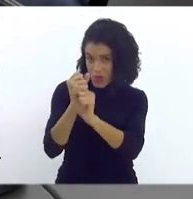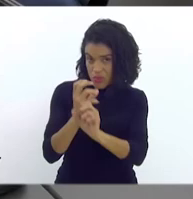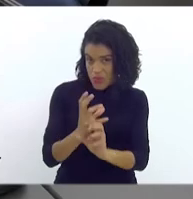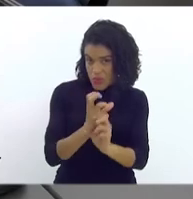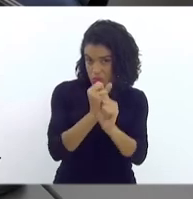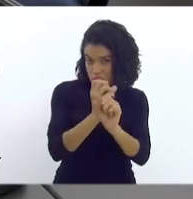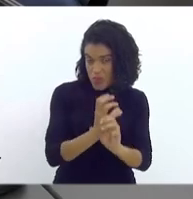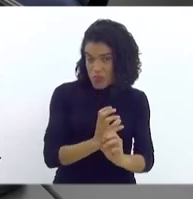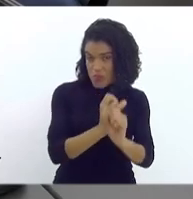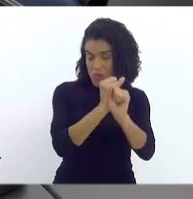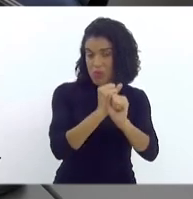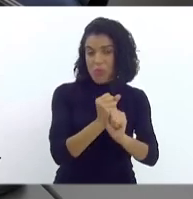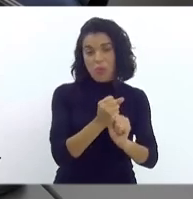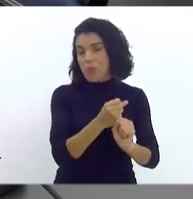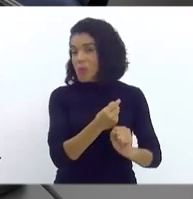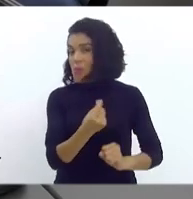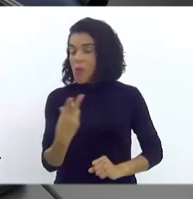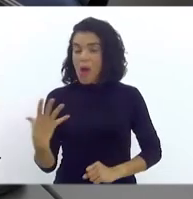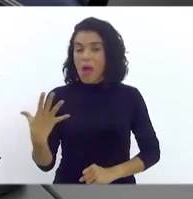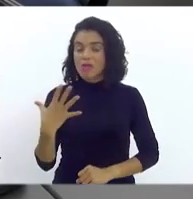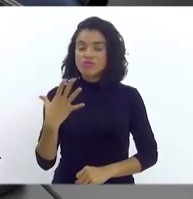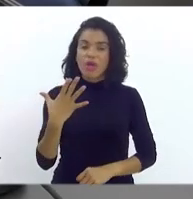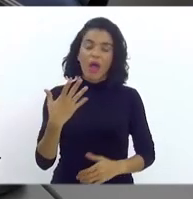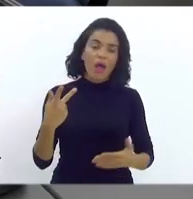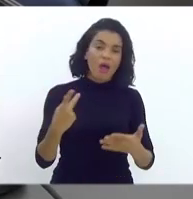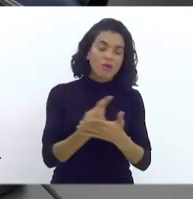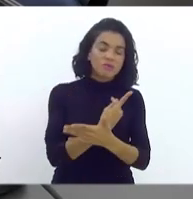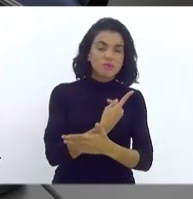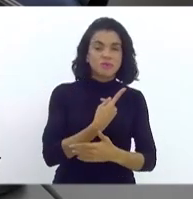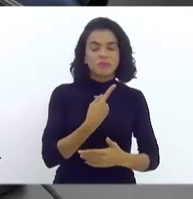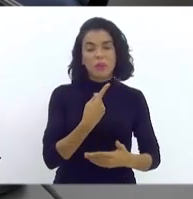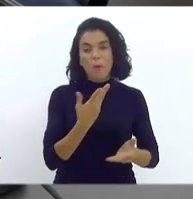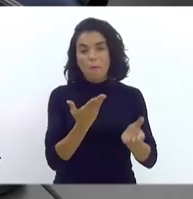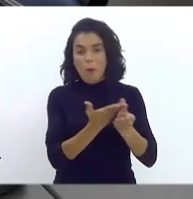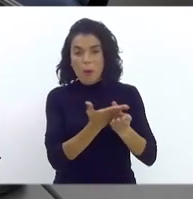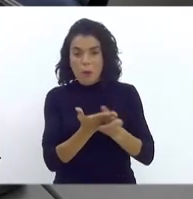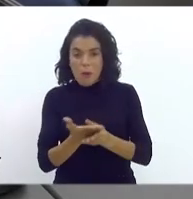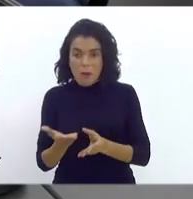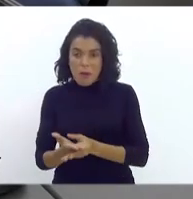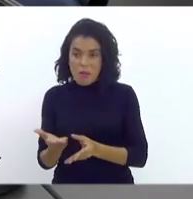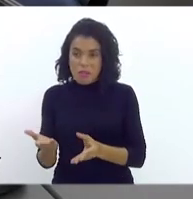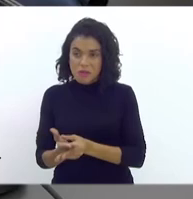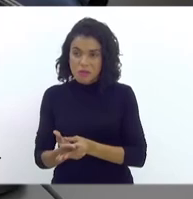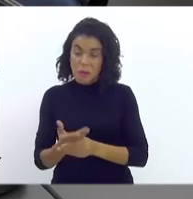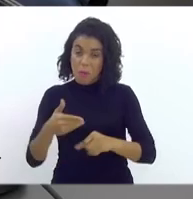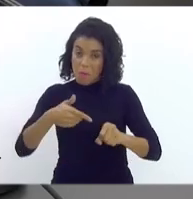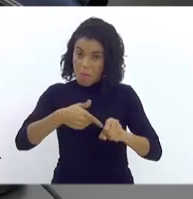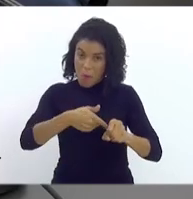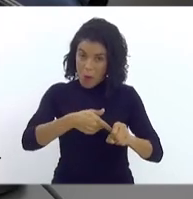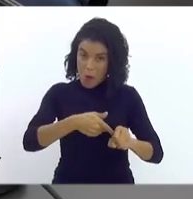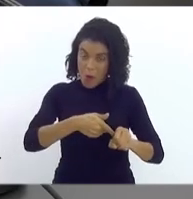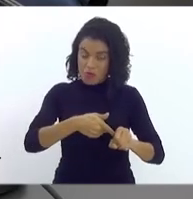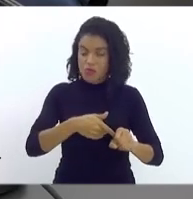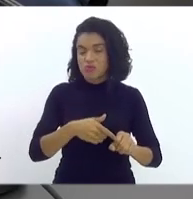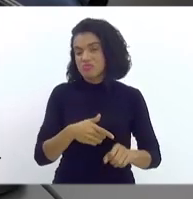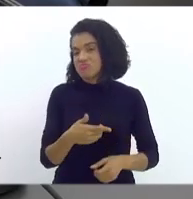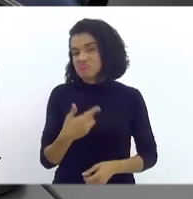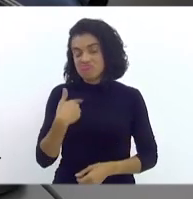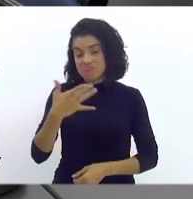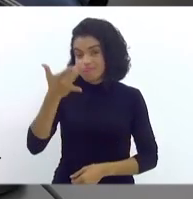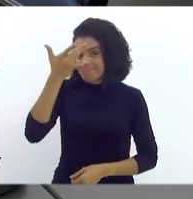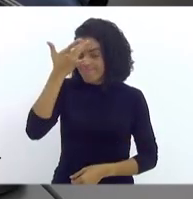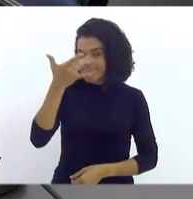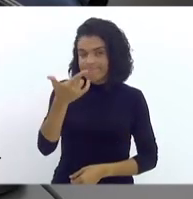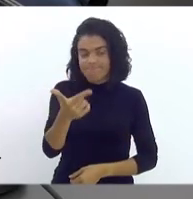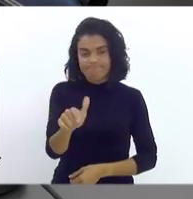apresentar? Quantos processos há deflagrados no âmbito da delegacia? Em relação aos postos de gasolinas, assim, de cabeça, não